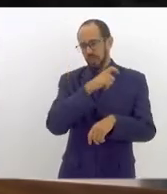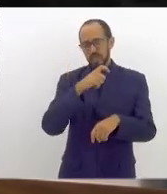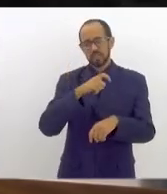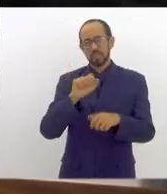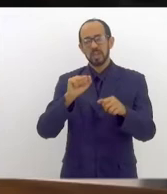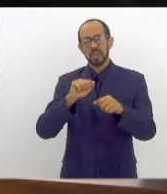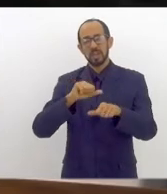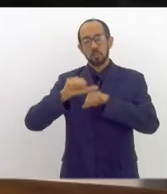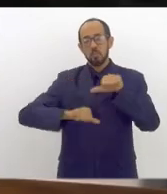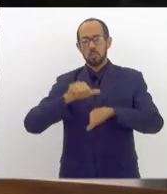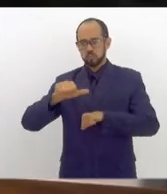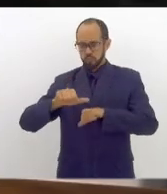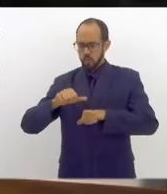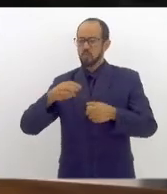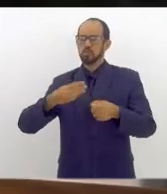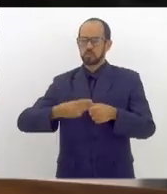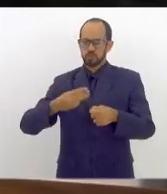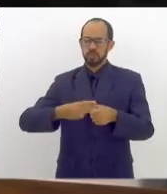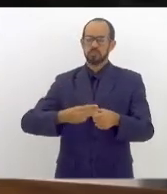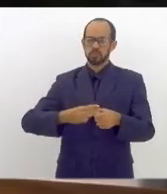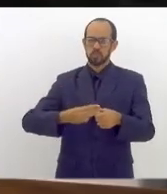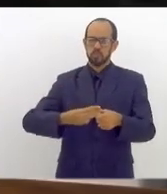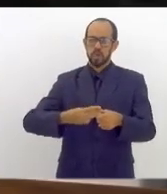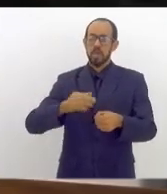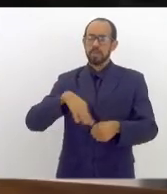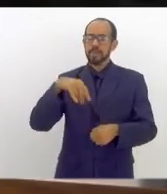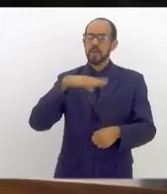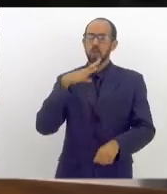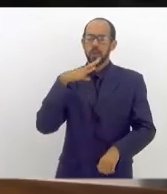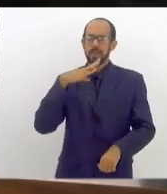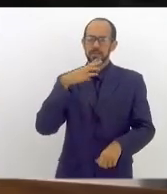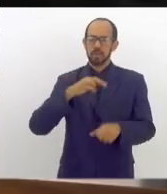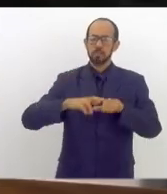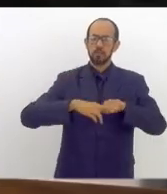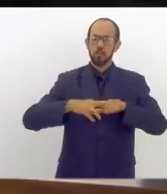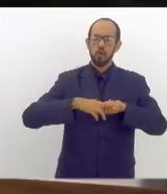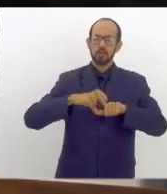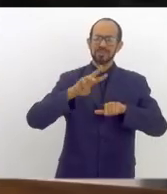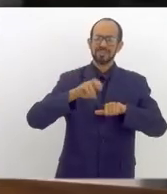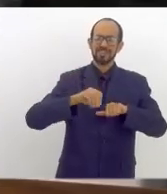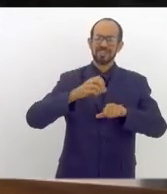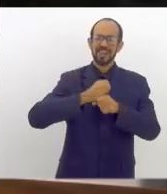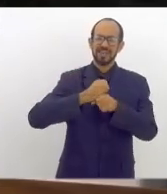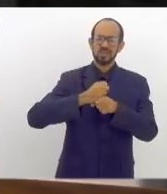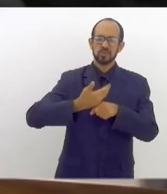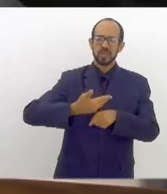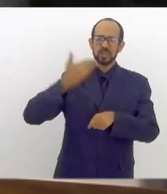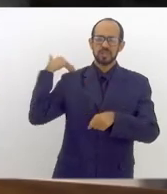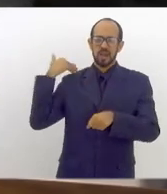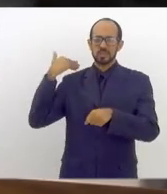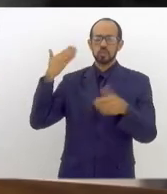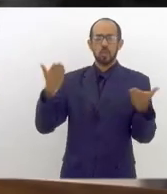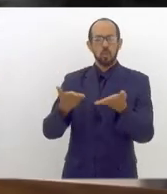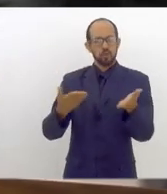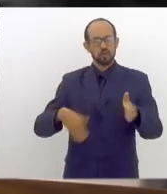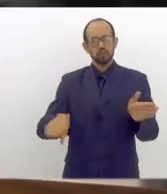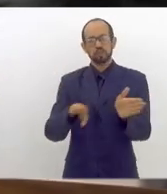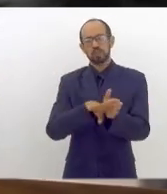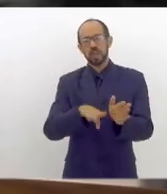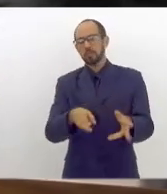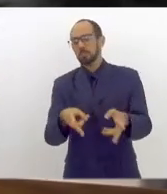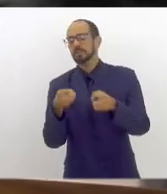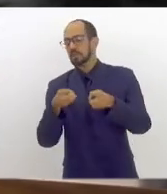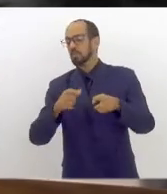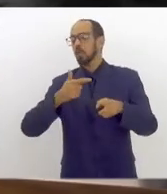aquele município quem conheceu o município há 30 anos que vai em Belford Roxo hoje vai encontrar outro município e